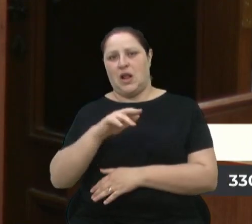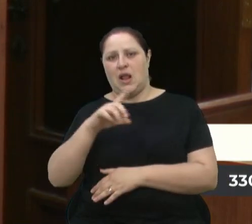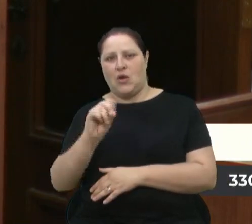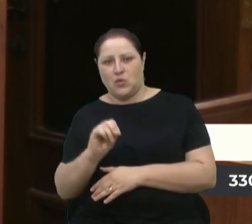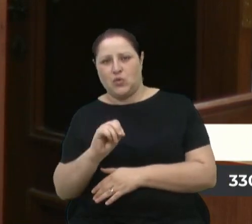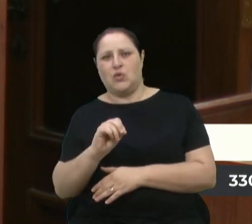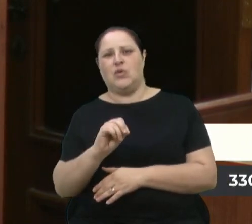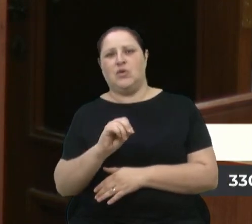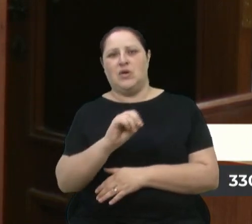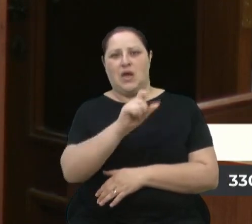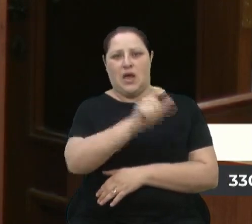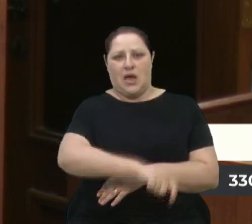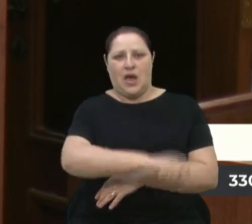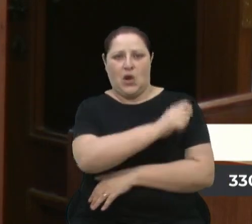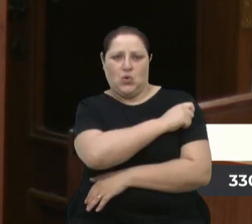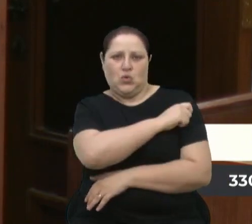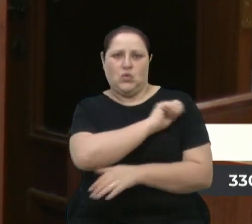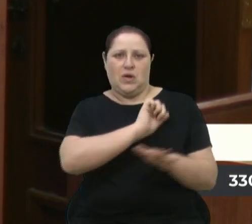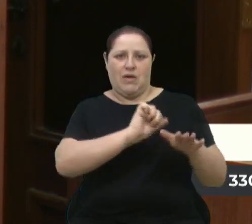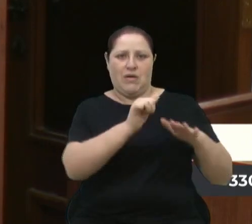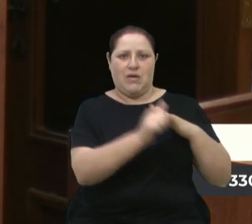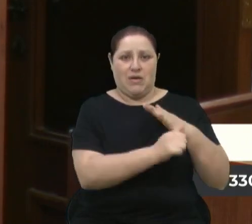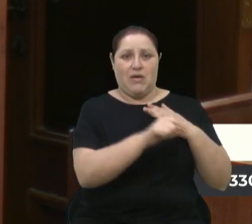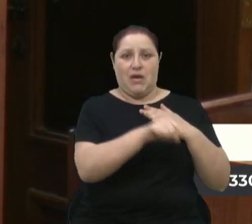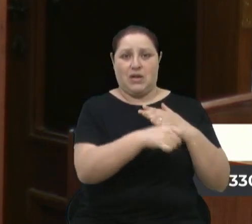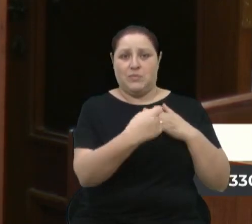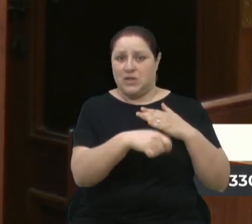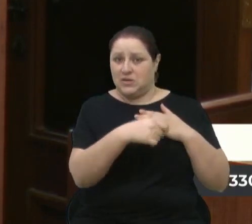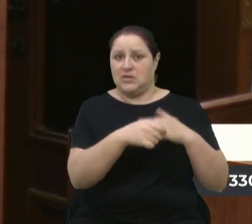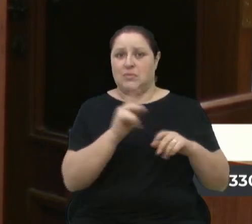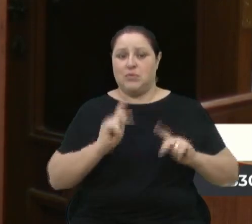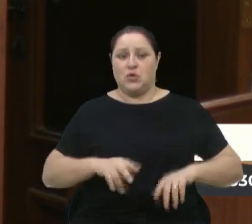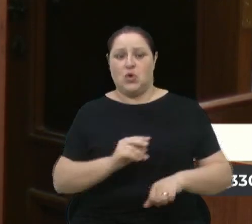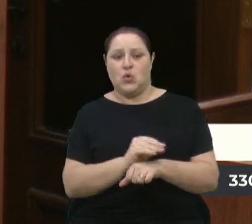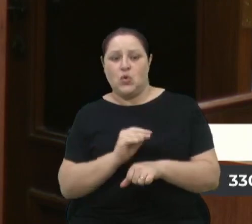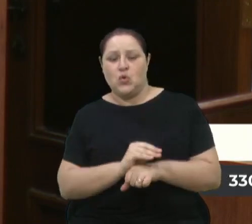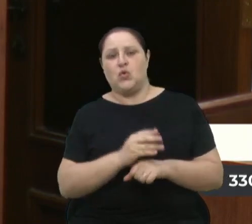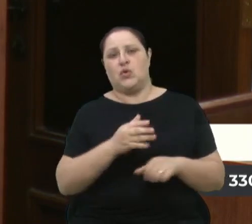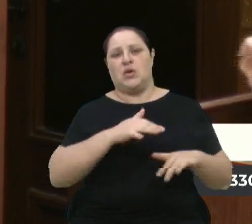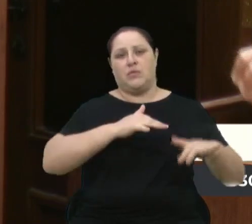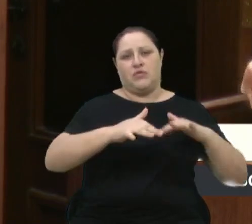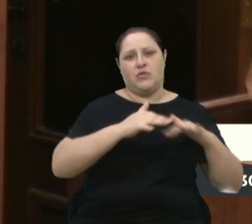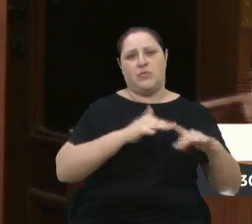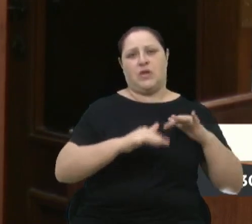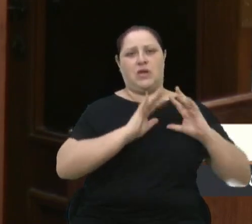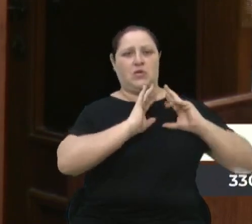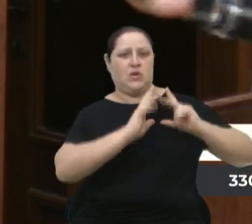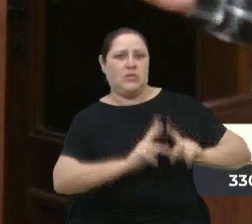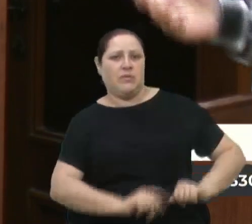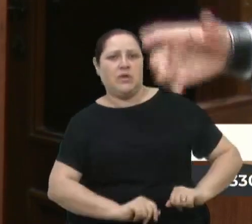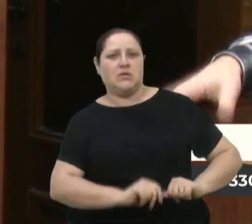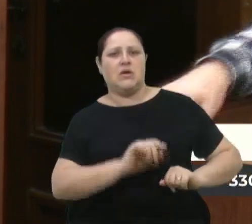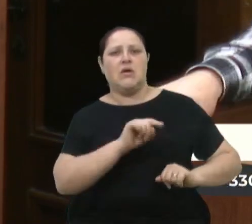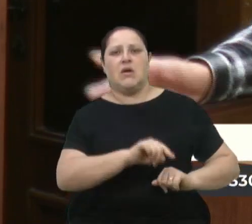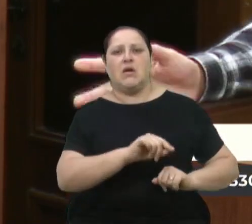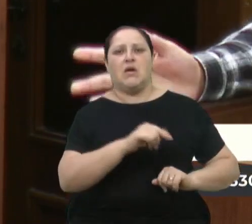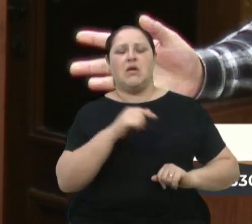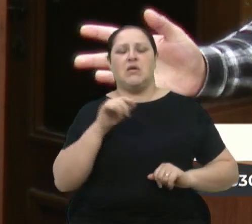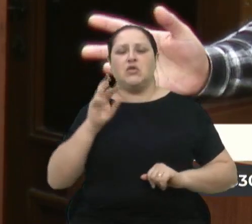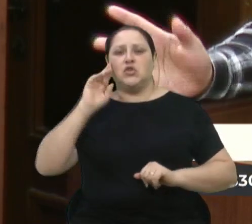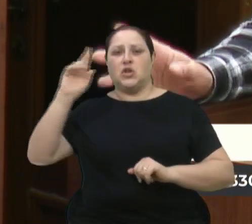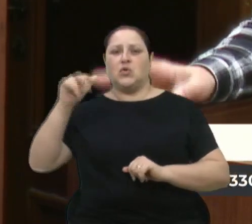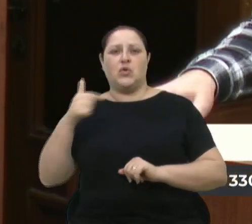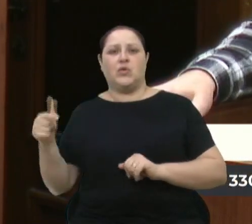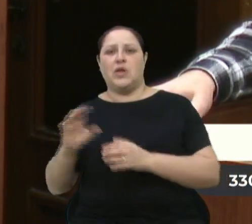com AEE, que precisa do cuidador para várias questões de locomoção, de higiene, não ter a liberação